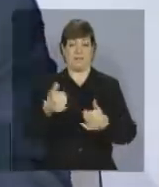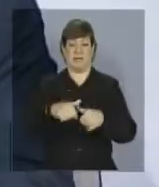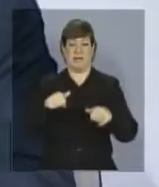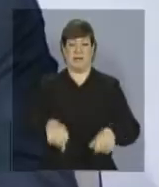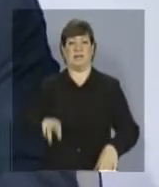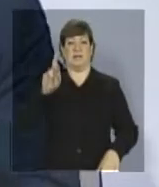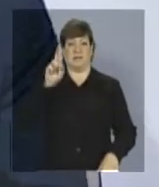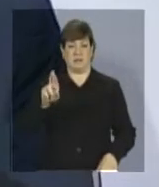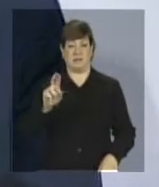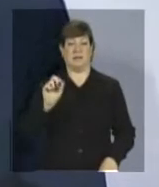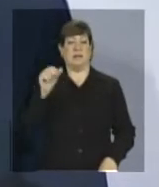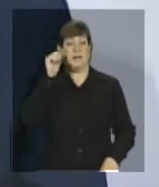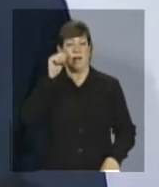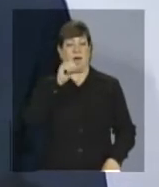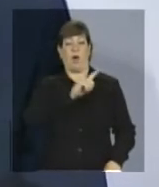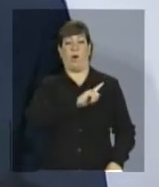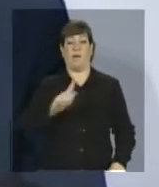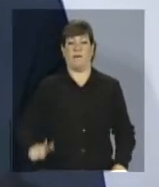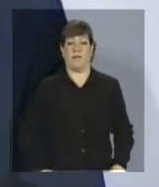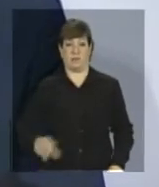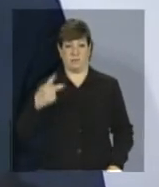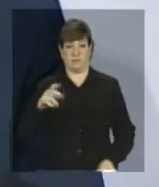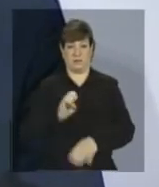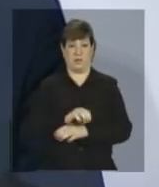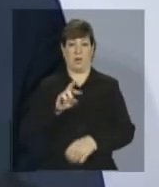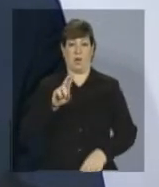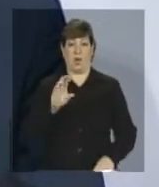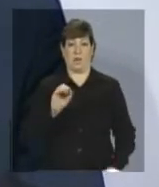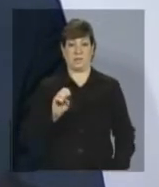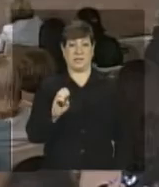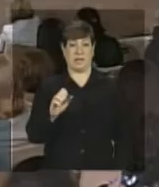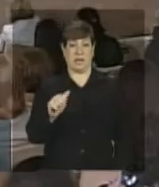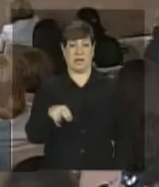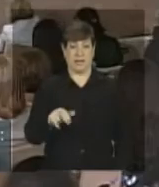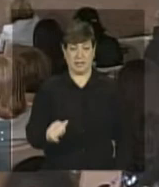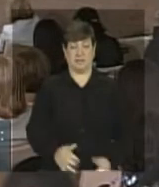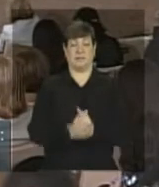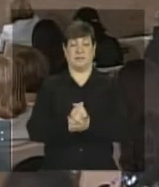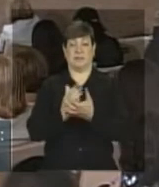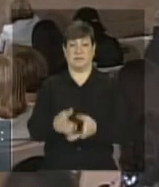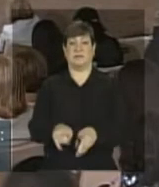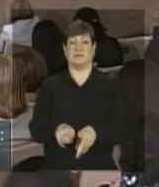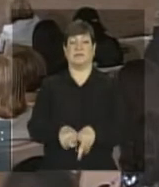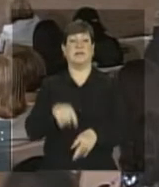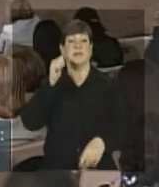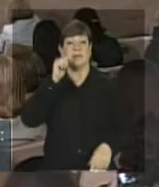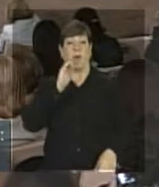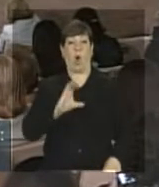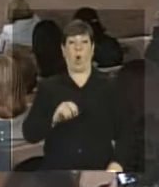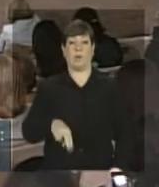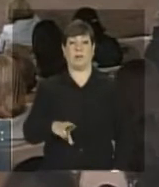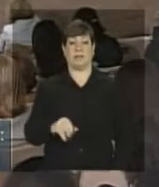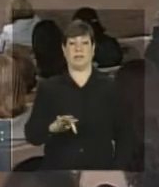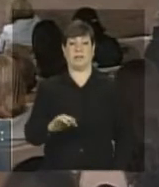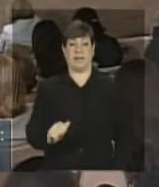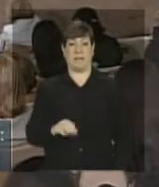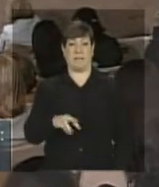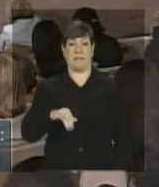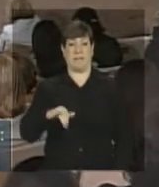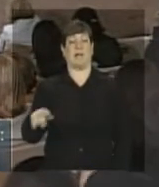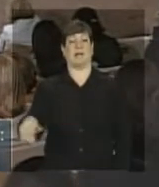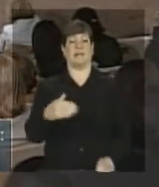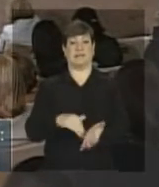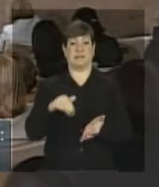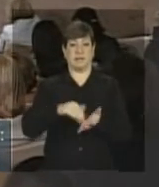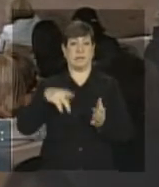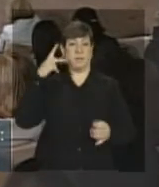representando a governadora do Estado, governadora Rosiana. Saudar a senhora Concita Maia, secretária de Políticas